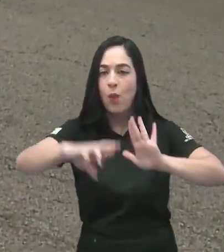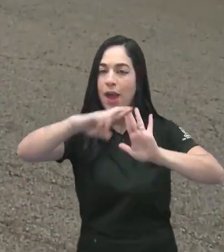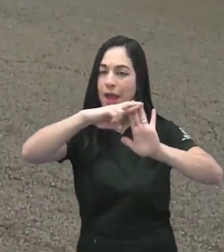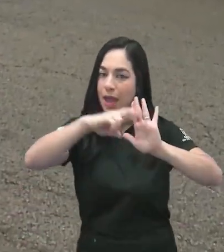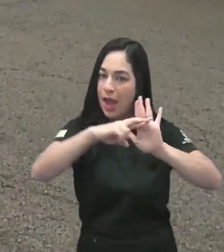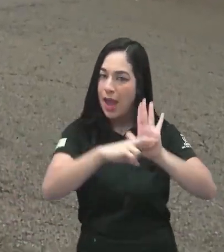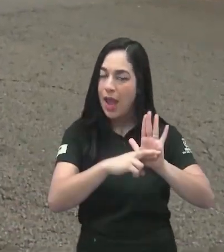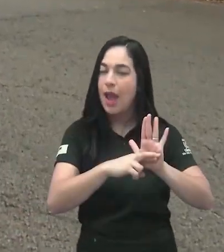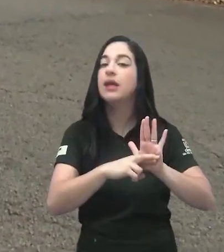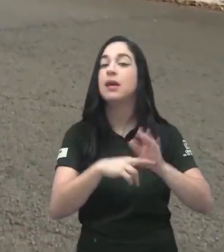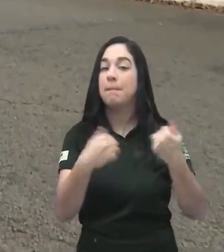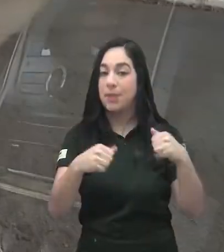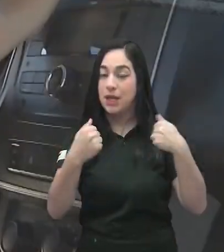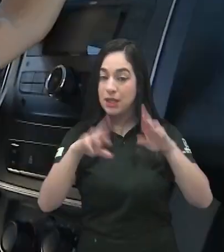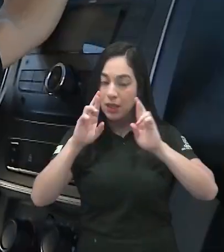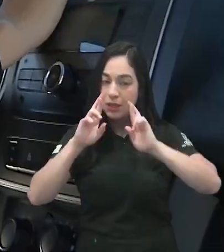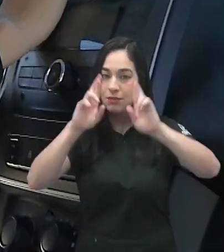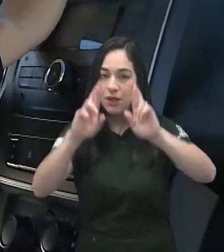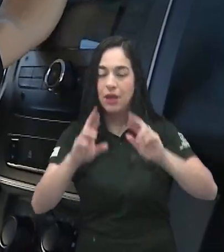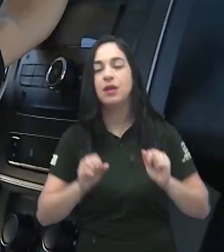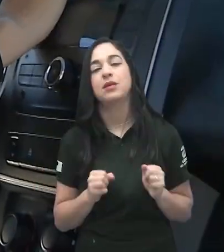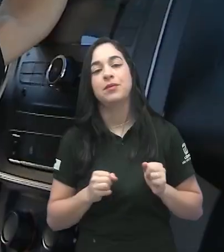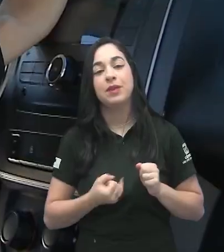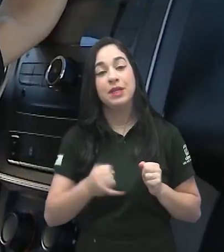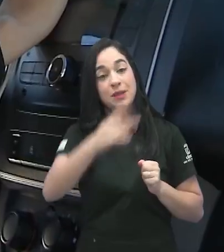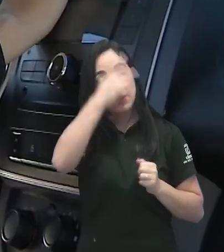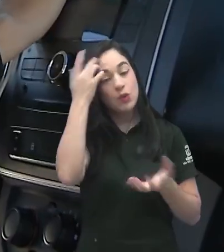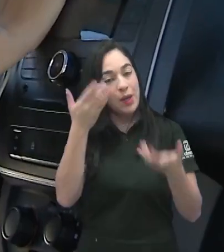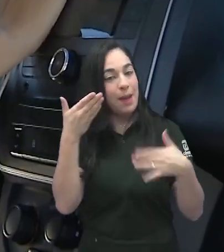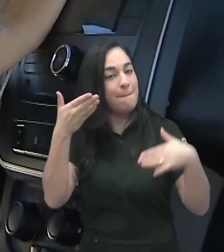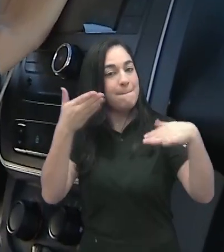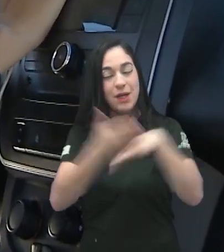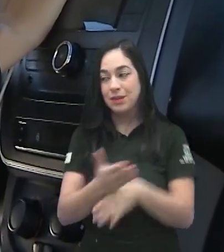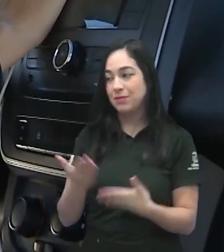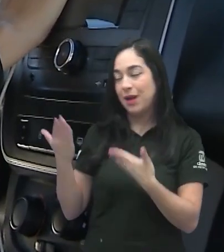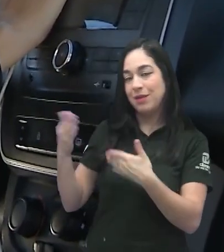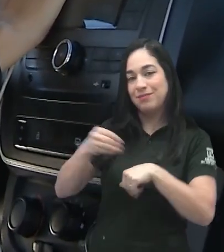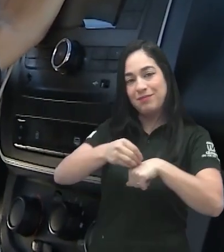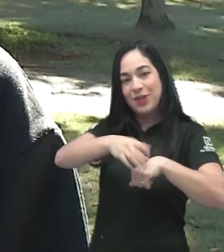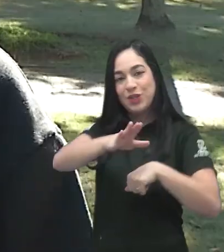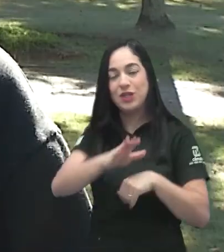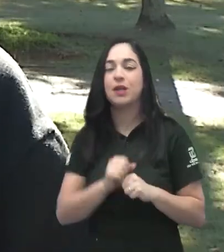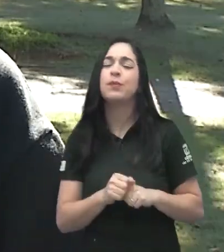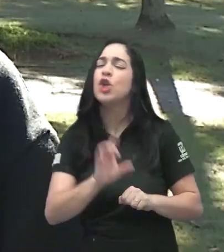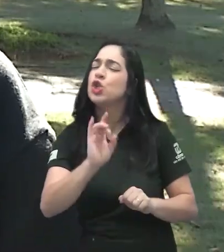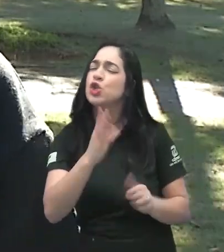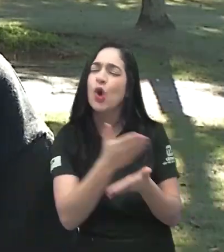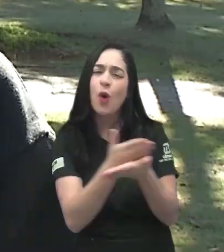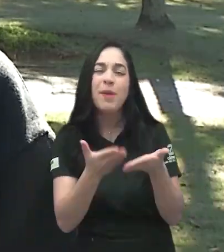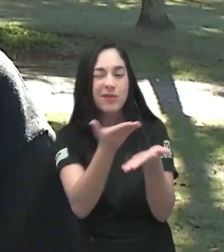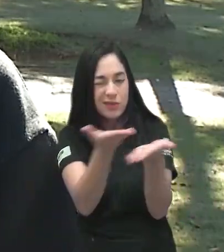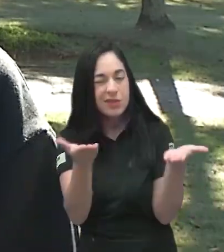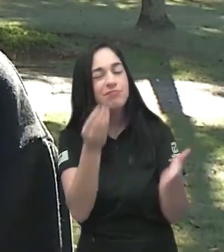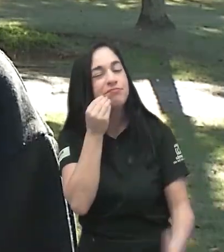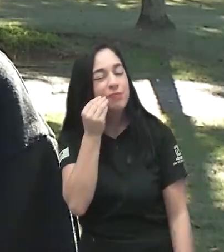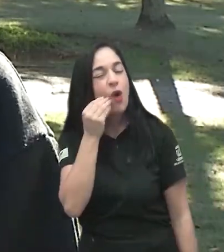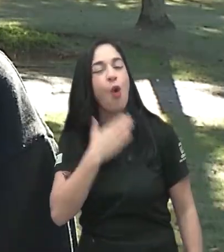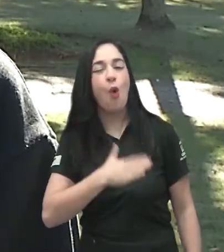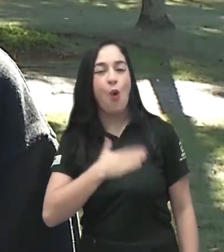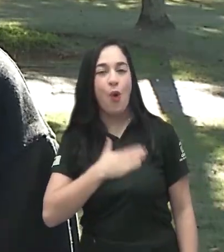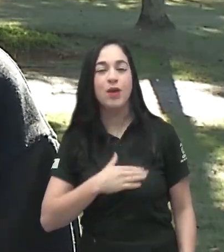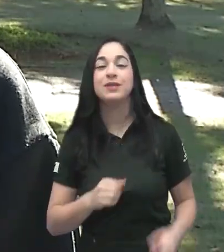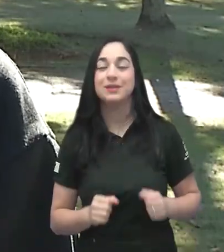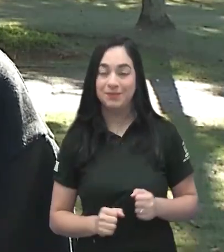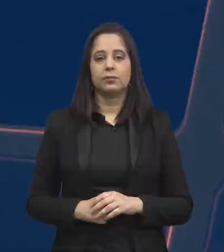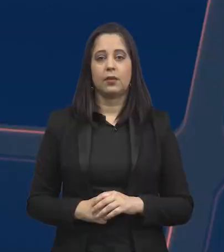e respeito às regras de trânsito. E para quem quer seguir o caminho, a Patrícia tem uma dica. Só comece, que eu tenho certeza que vai